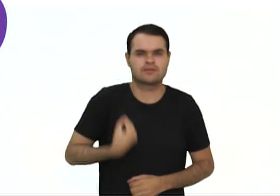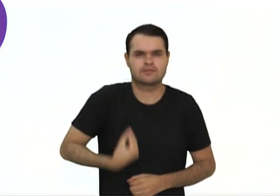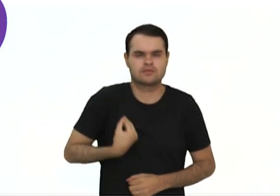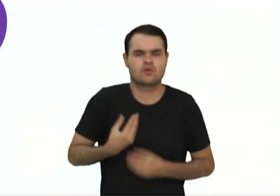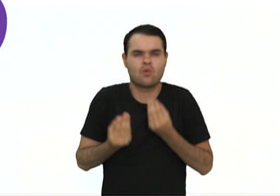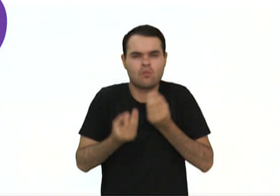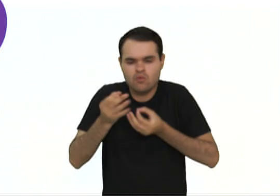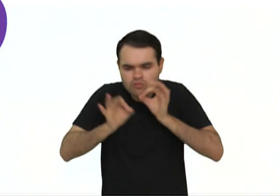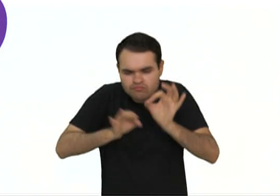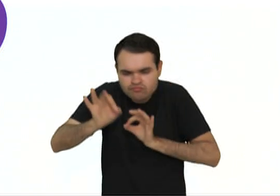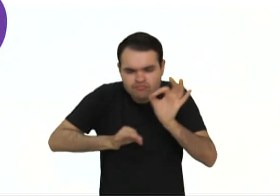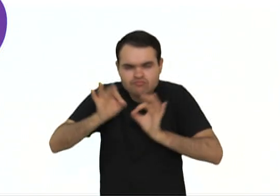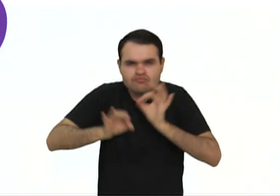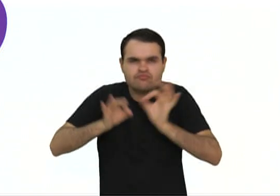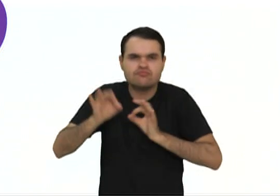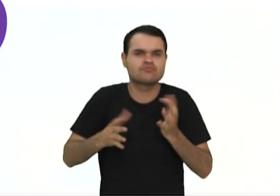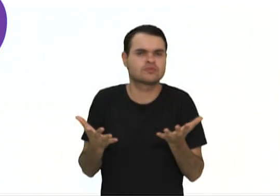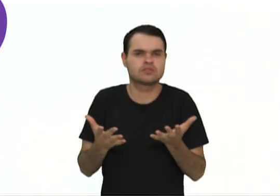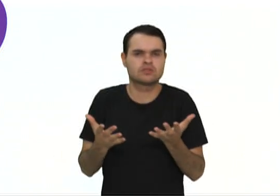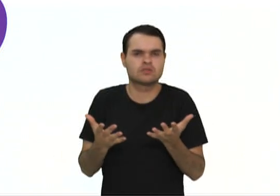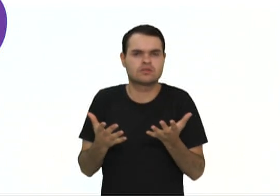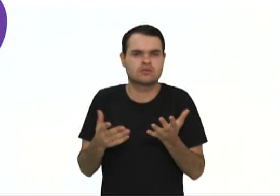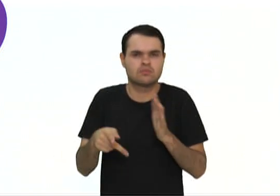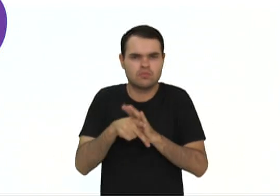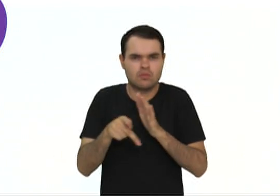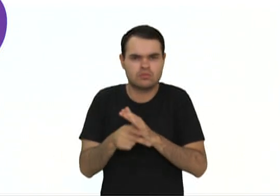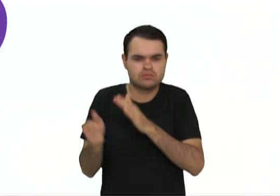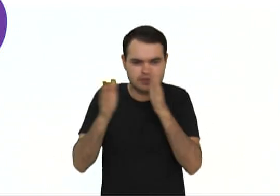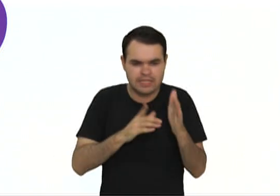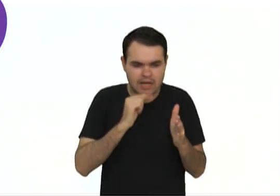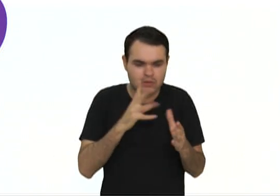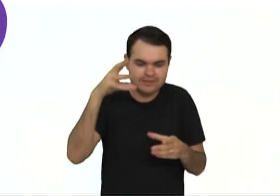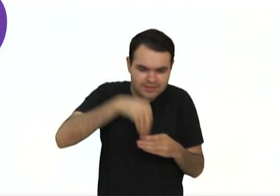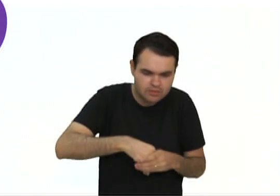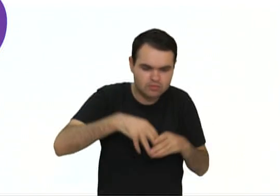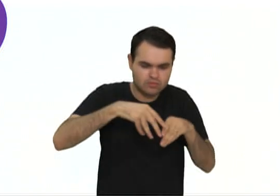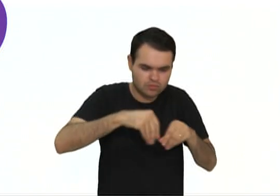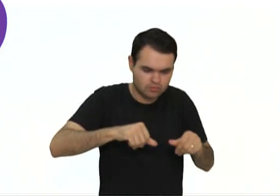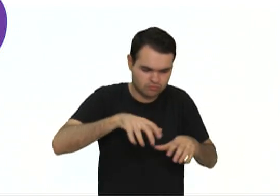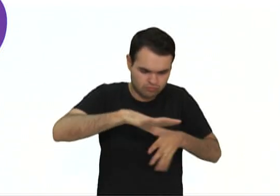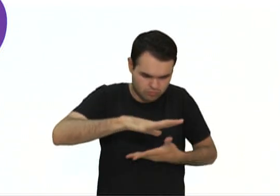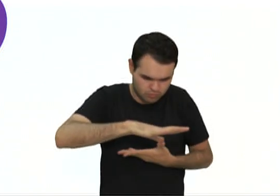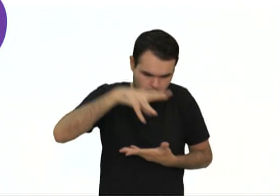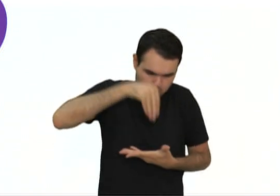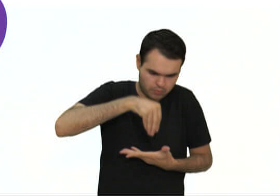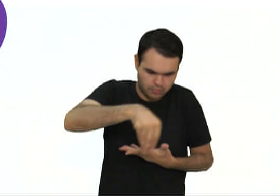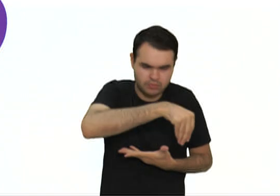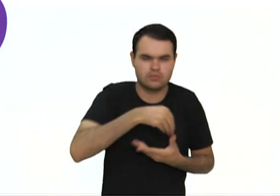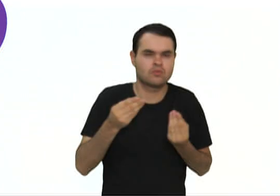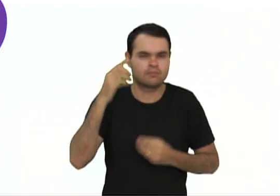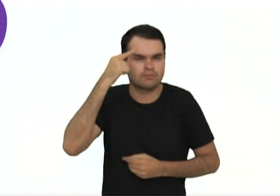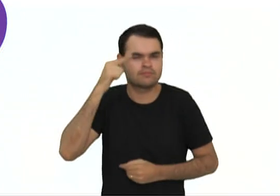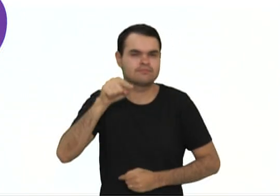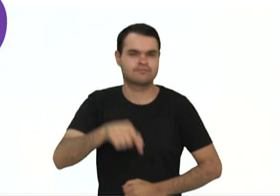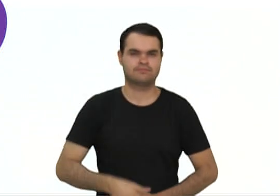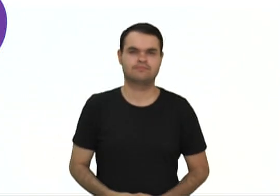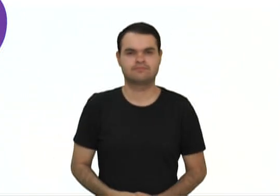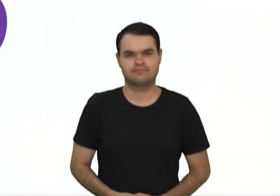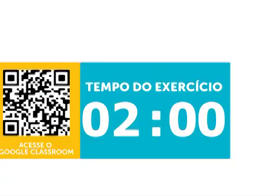estão organizadas, como está organizada a classificação das águas presentes nos continentes? Pensa aí.